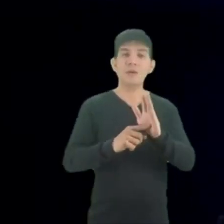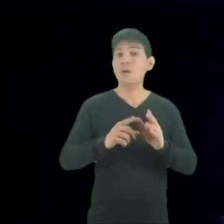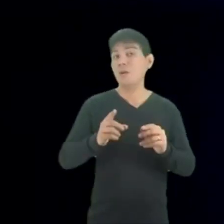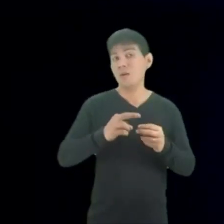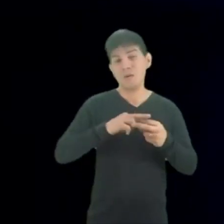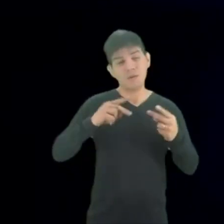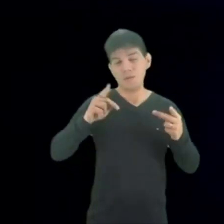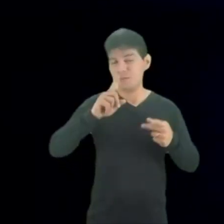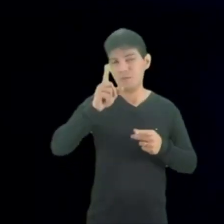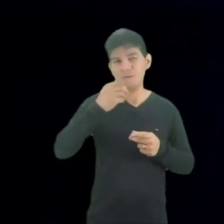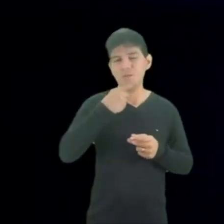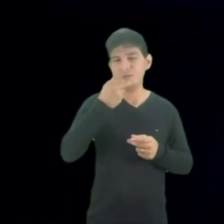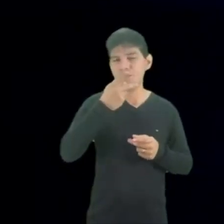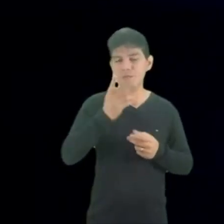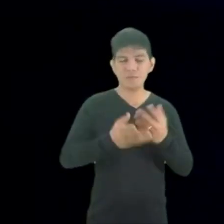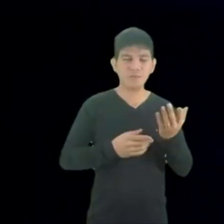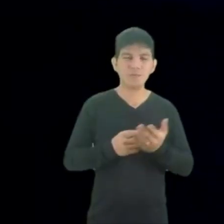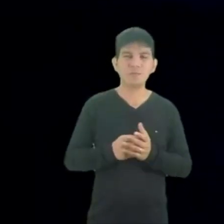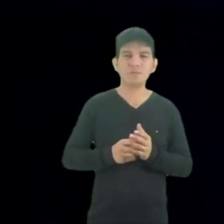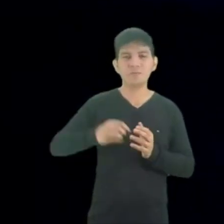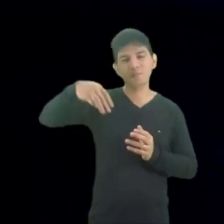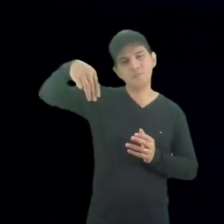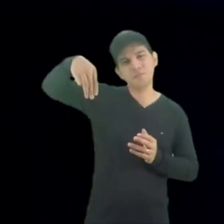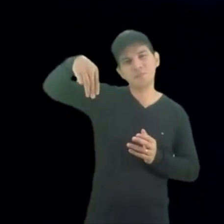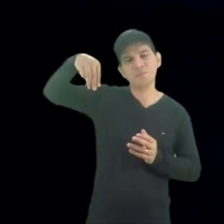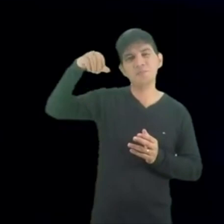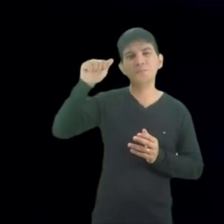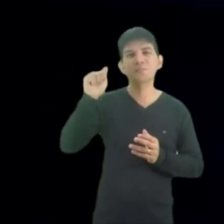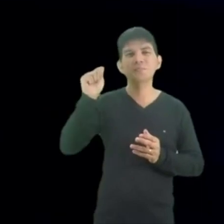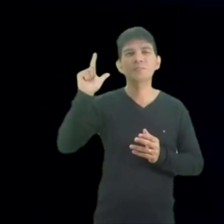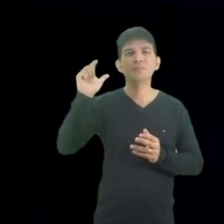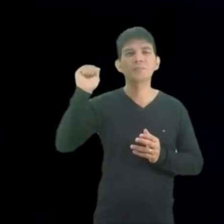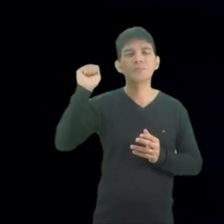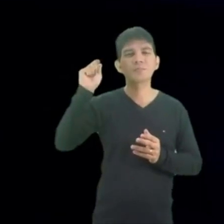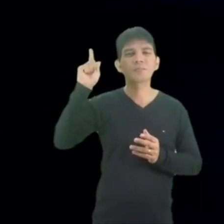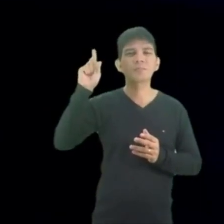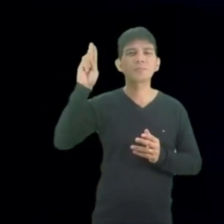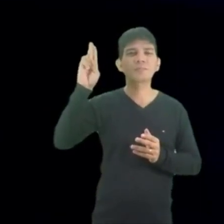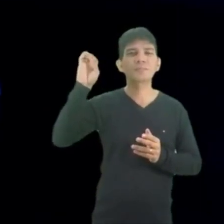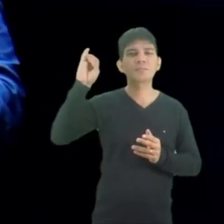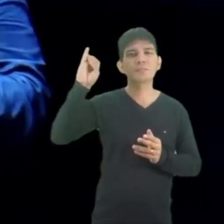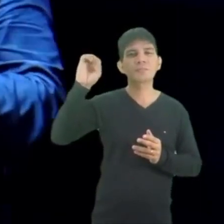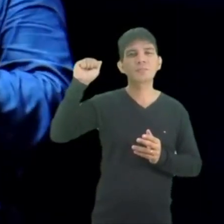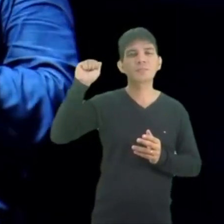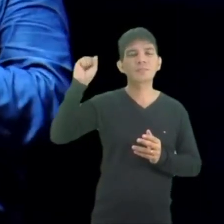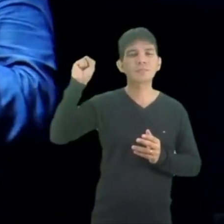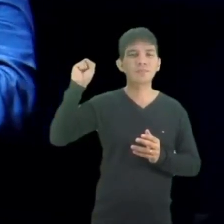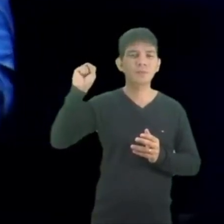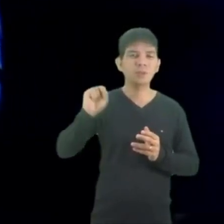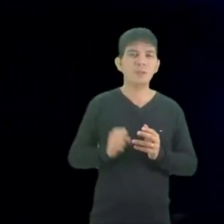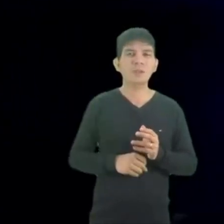você. Acompanhe aí comigo Malaquias capítulo 3, verso 13 ao 18.